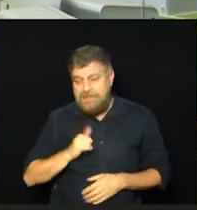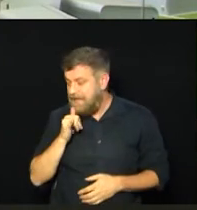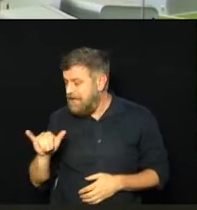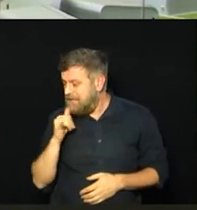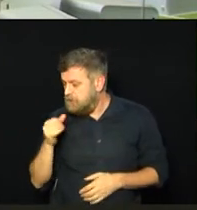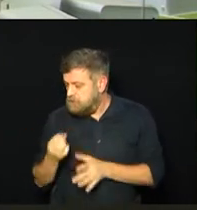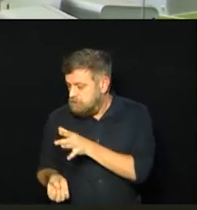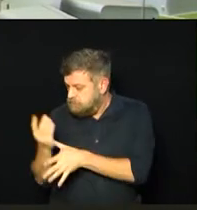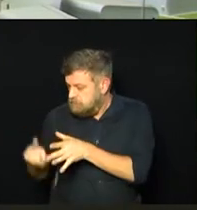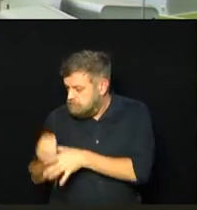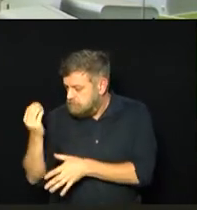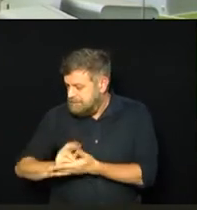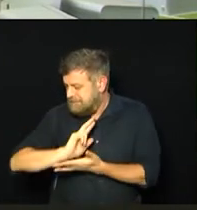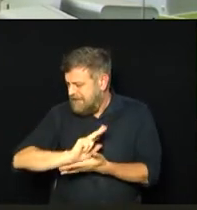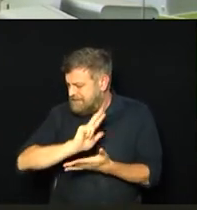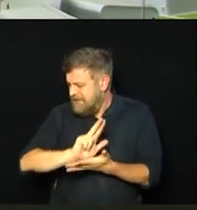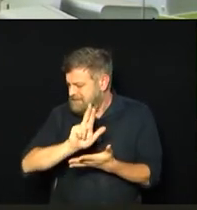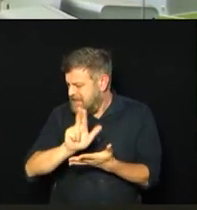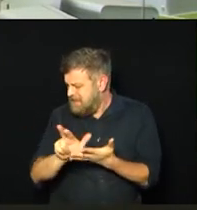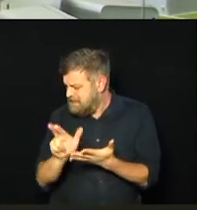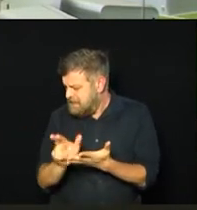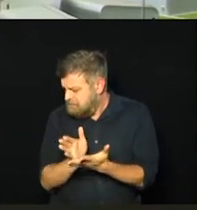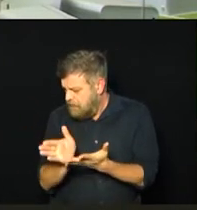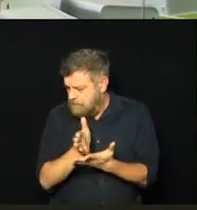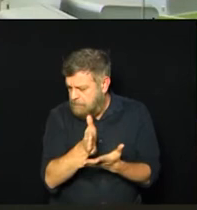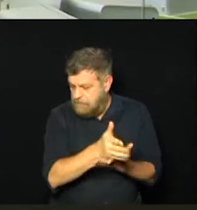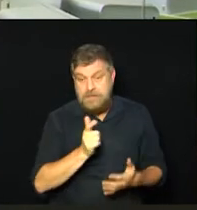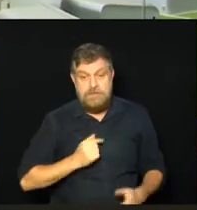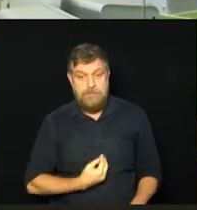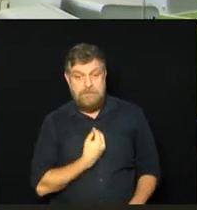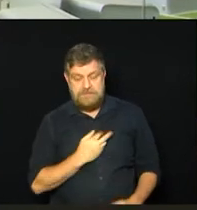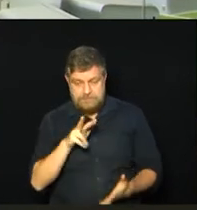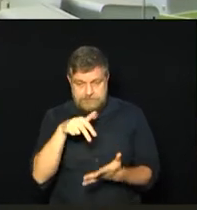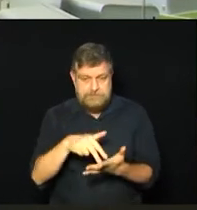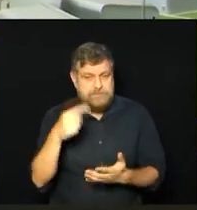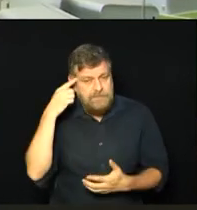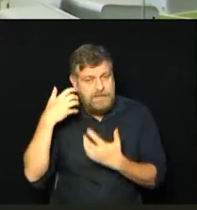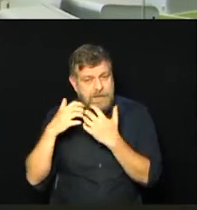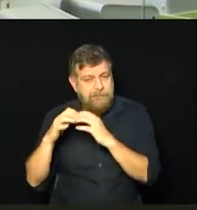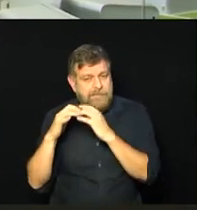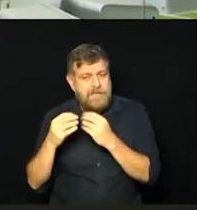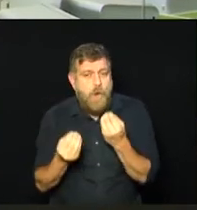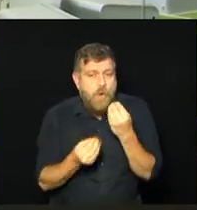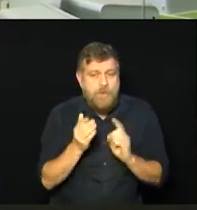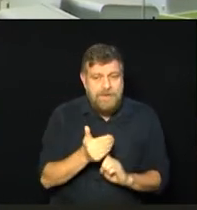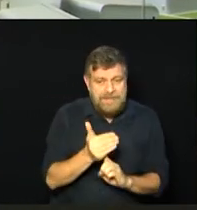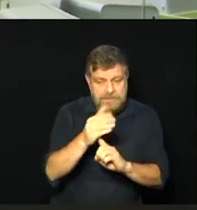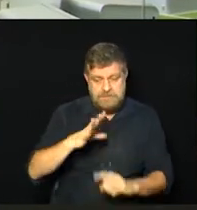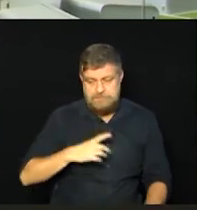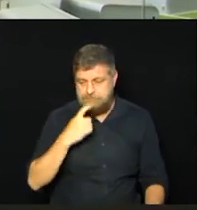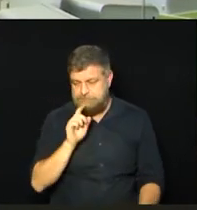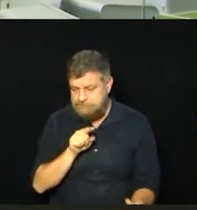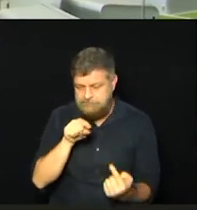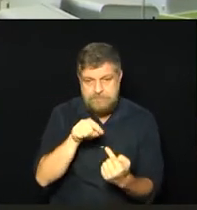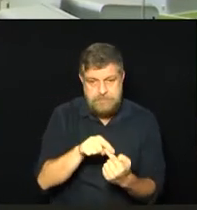energia e diversas outras. Então, estar aqui é também pensar uma forma mais tecnológica para a cidade de Campinas, de